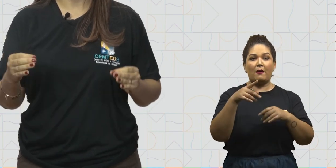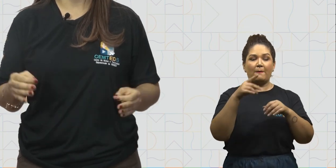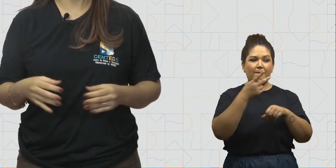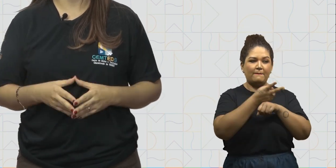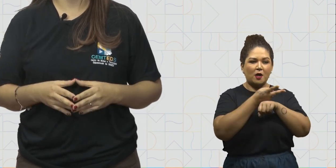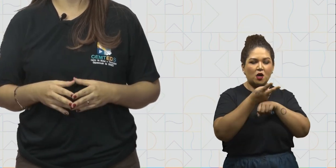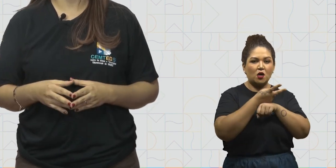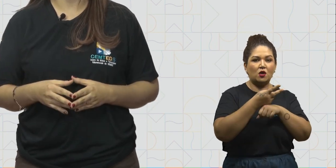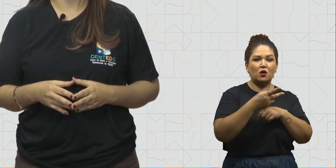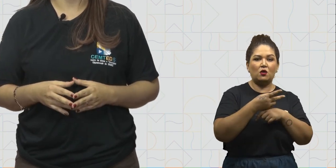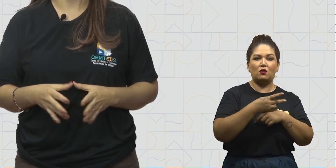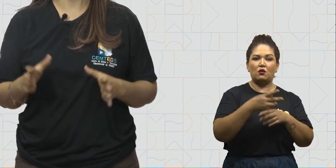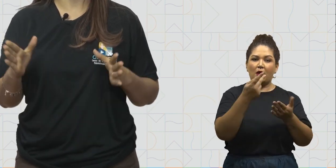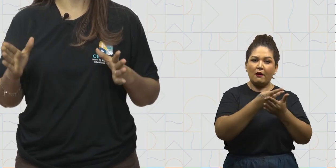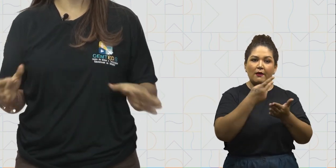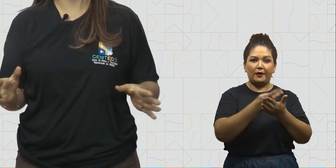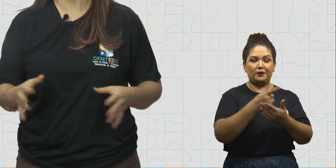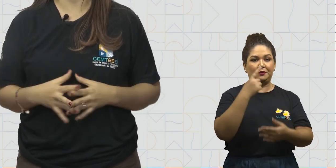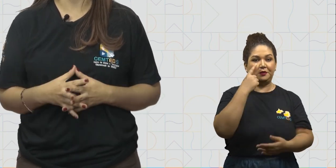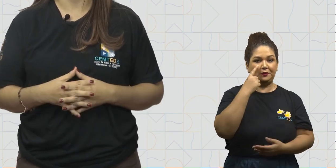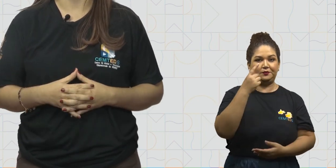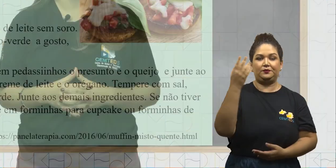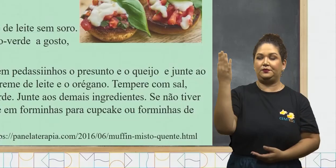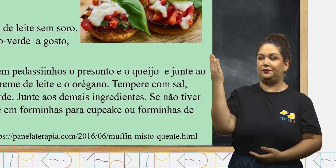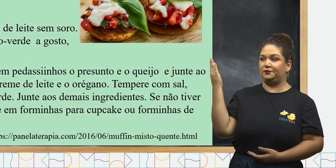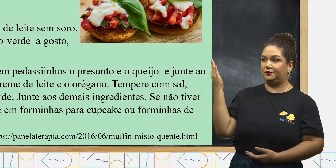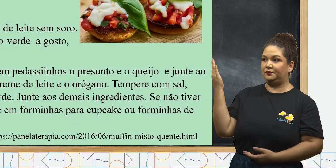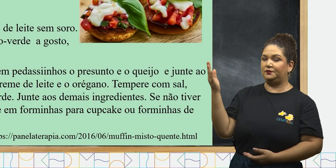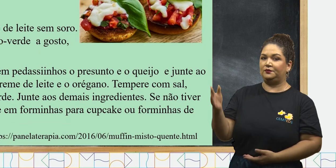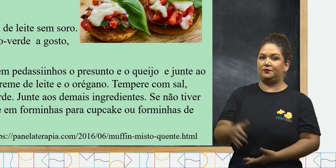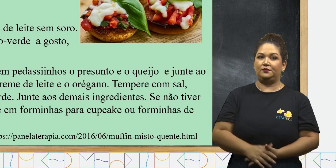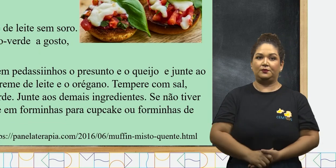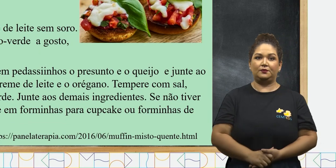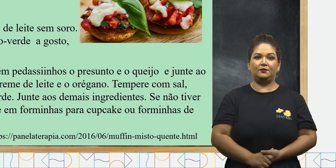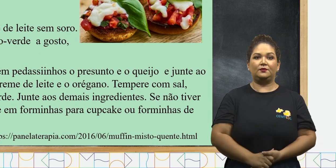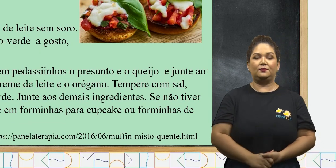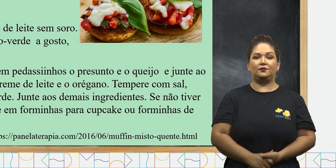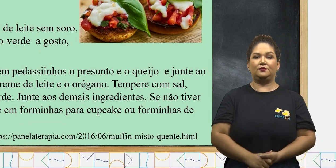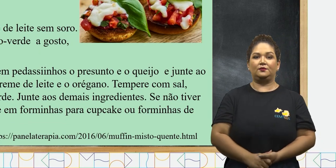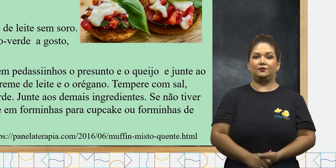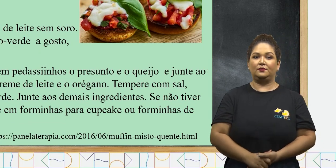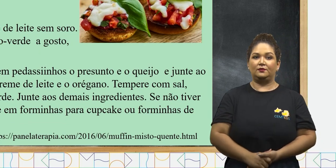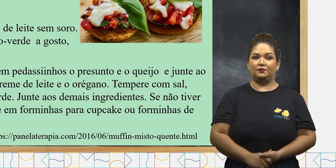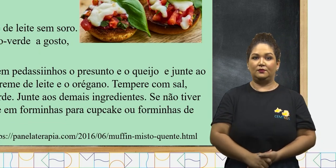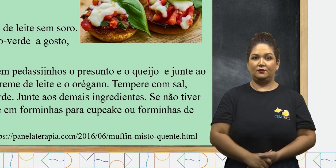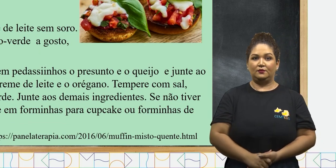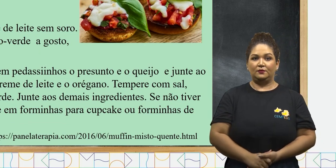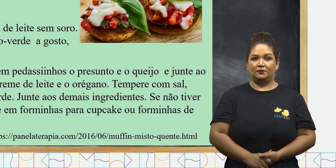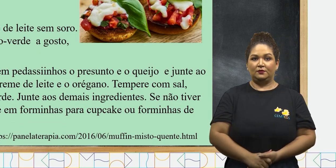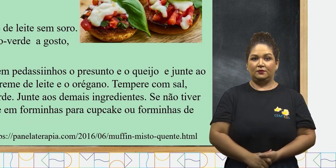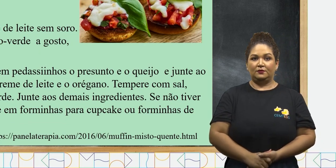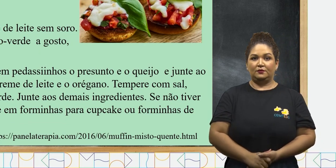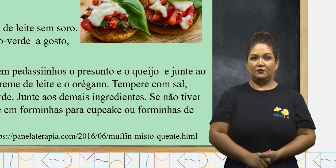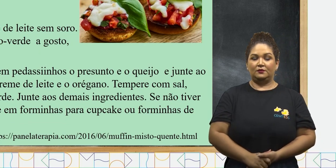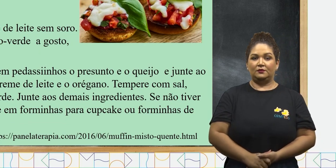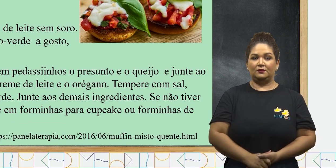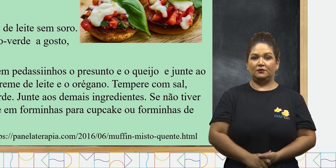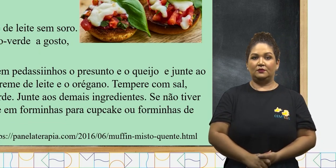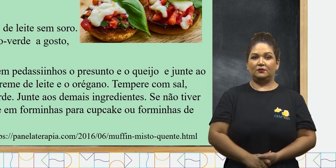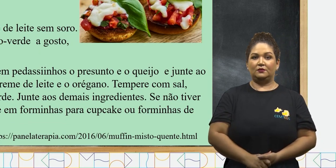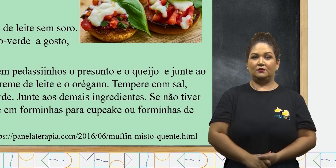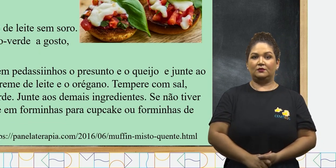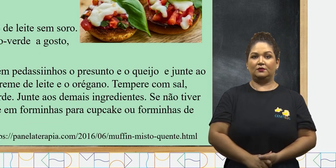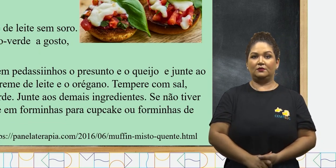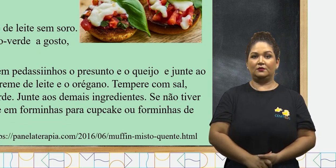depois fazer a revisão dele. Observe comigo. Muffin misto quente. Ingredientes: